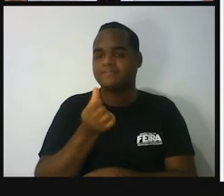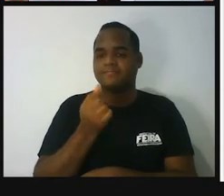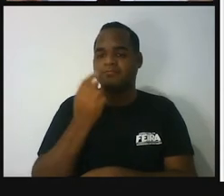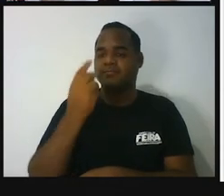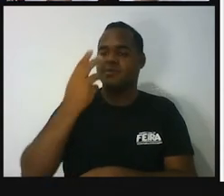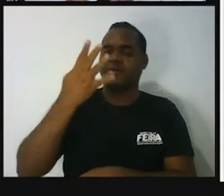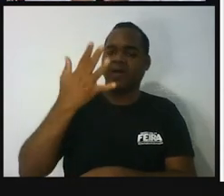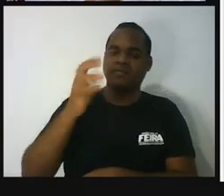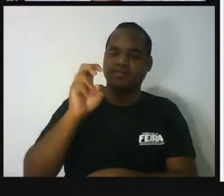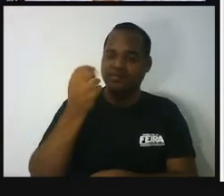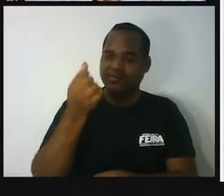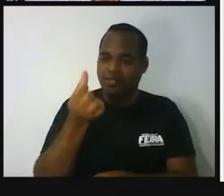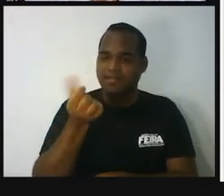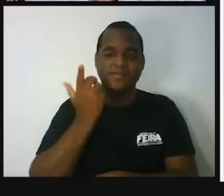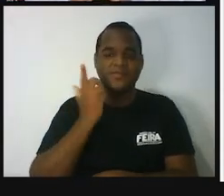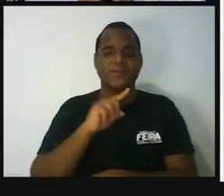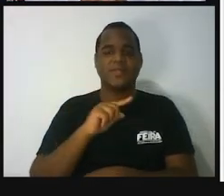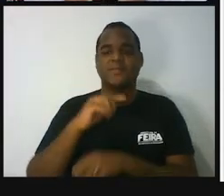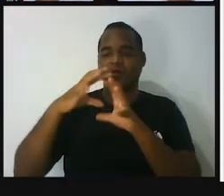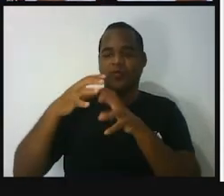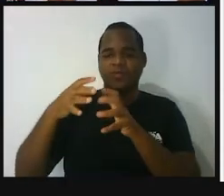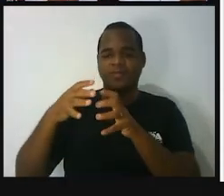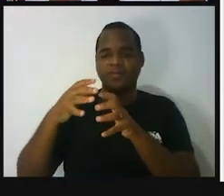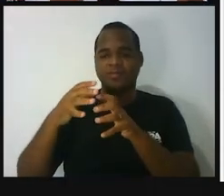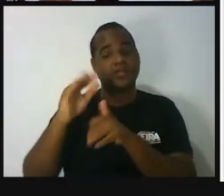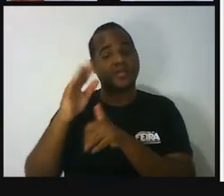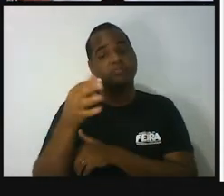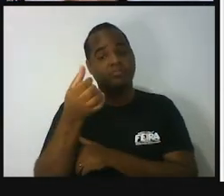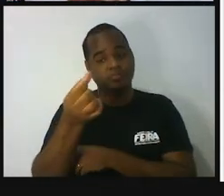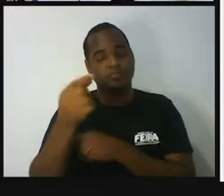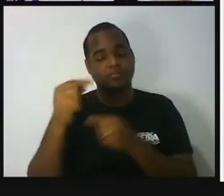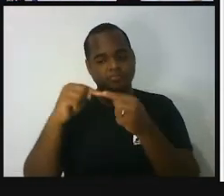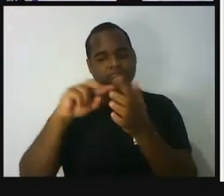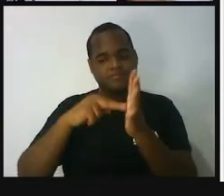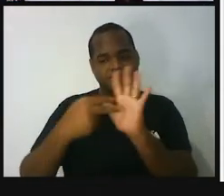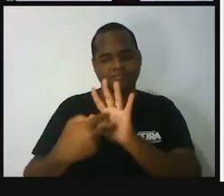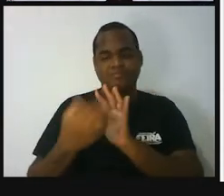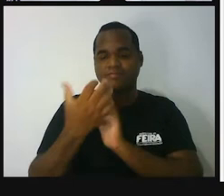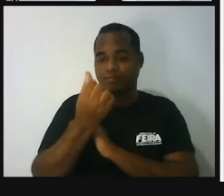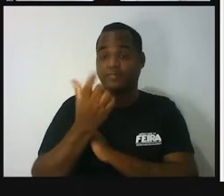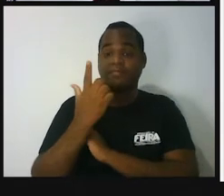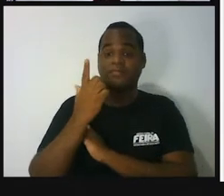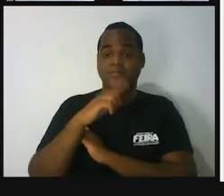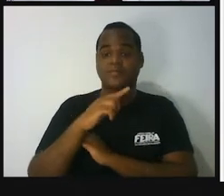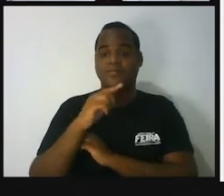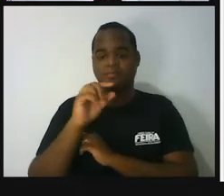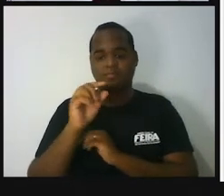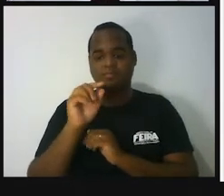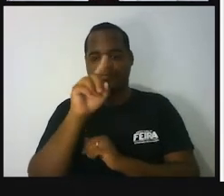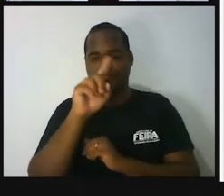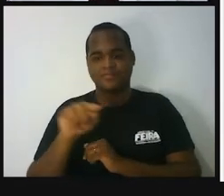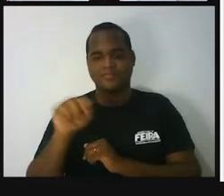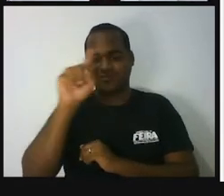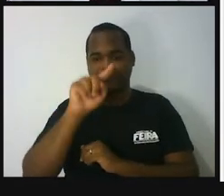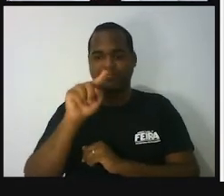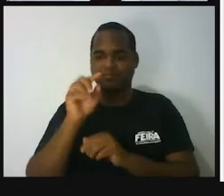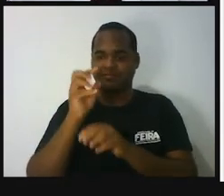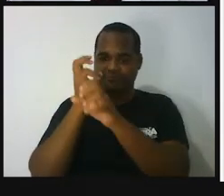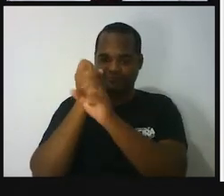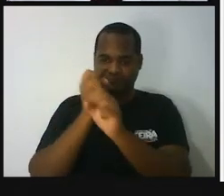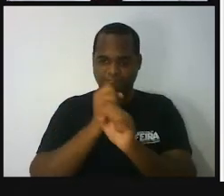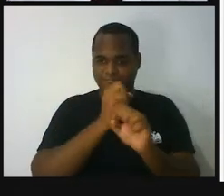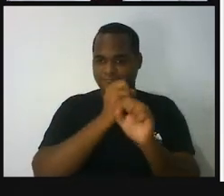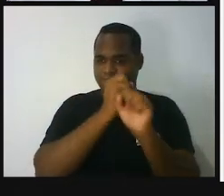campeã mundial. Então, hexa significa seis, que é a quantidade de lados daquele polígono. E